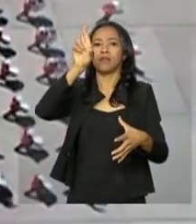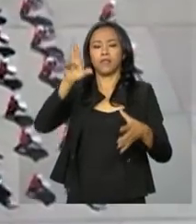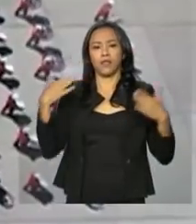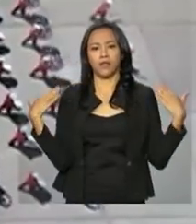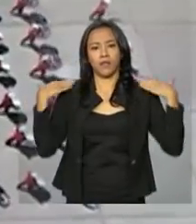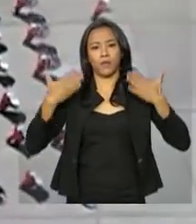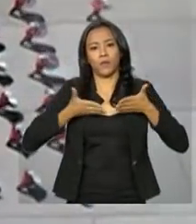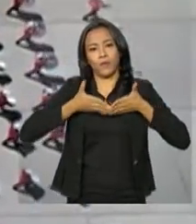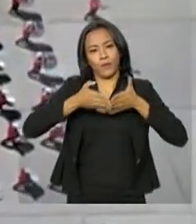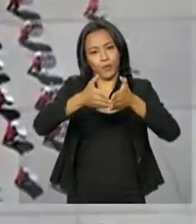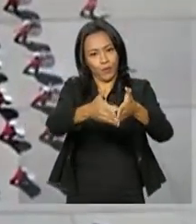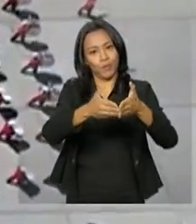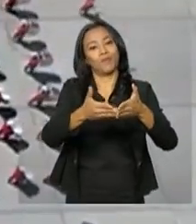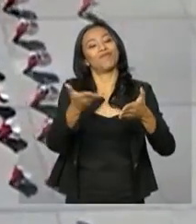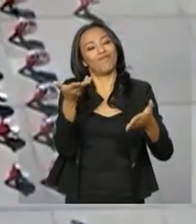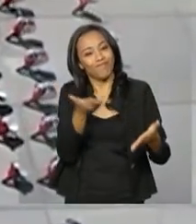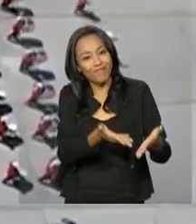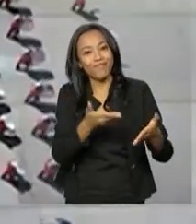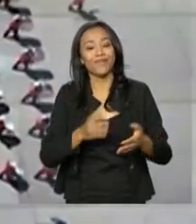nosso Corpo de Fuzileiros Navais.